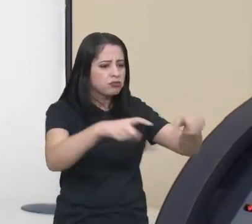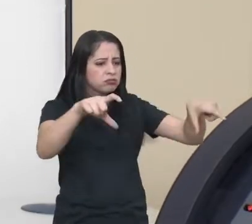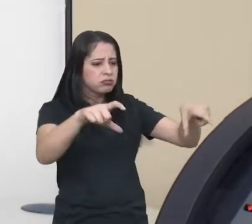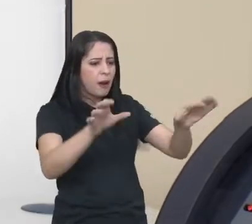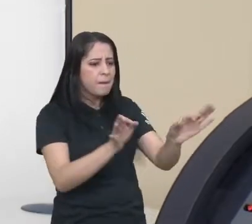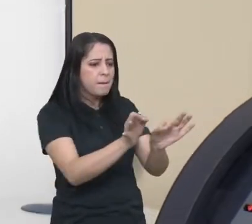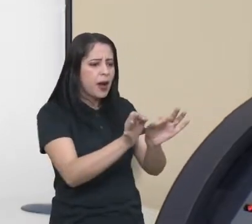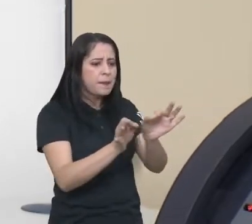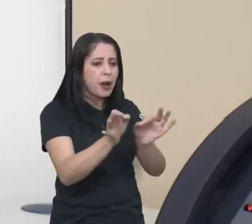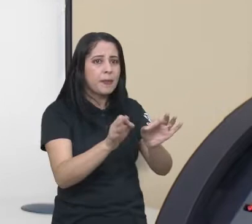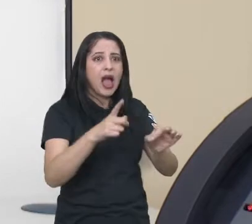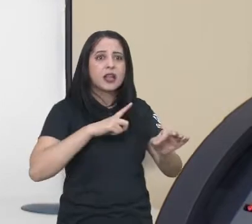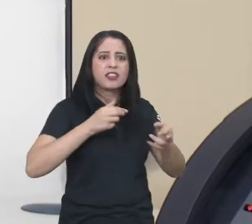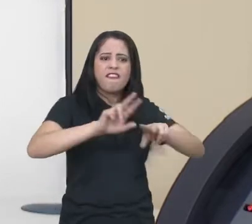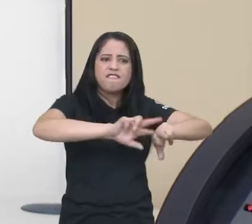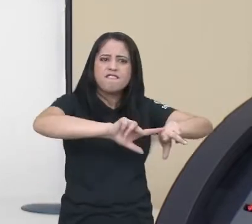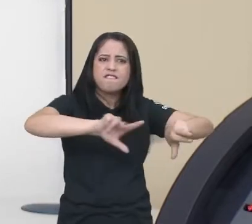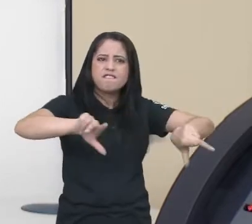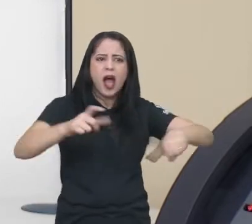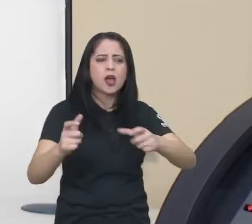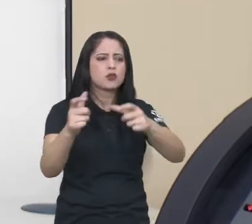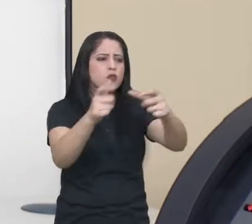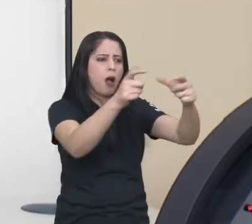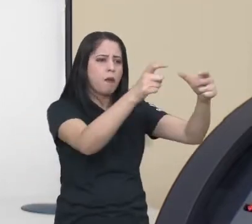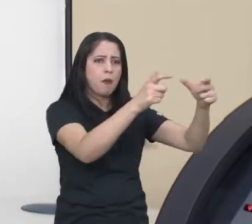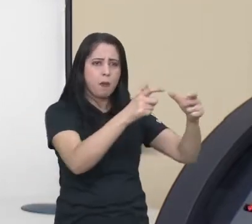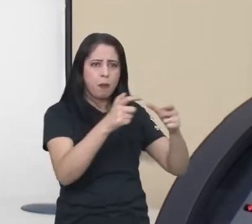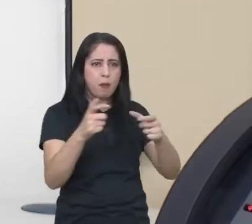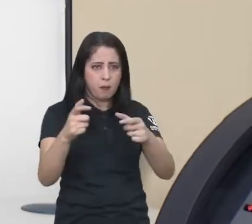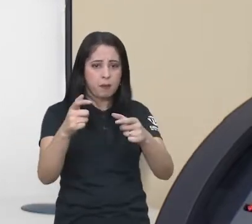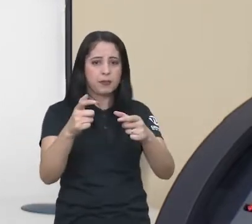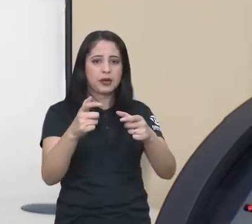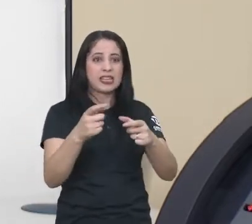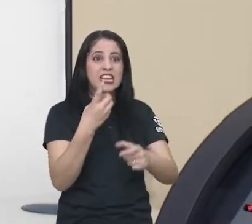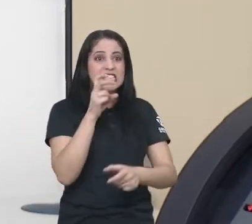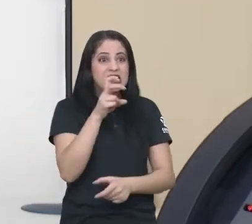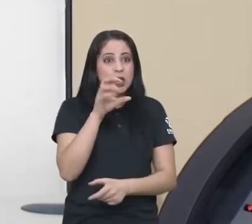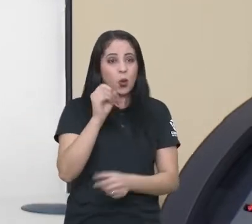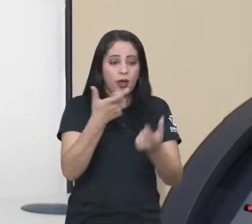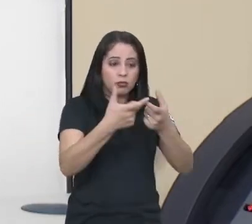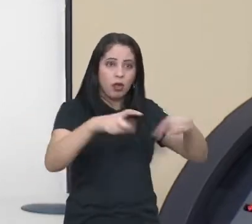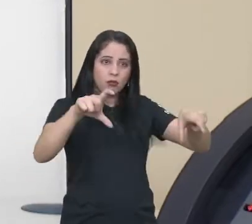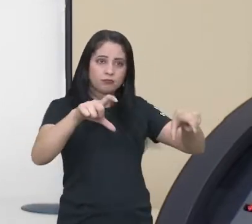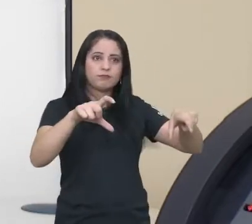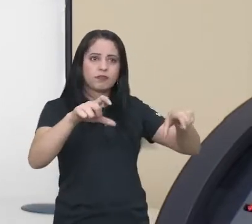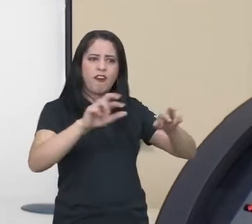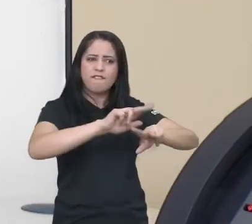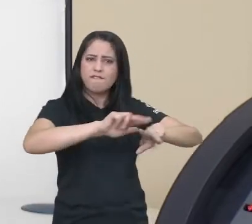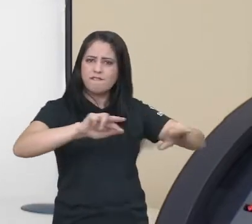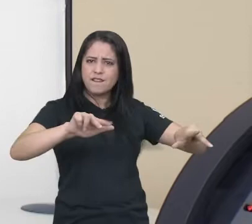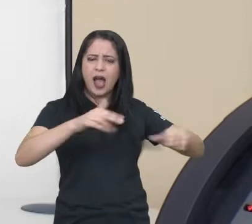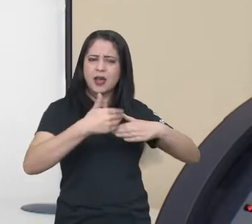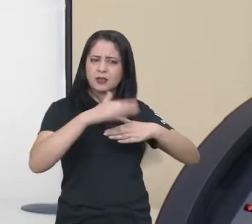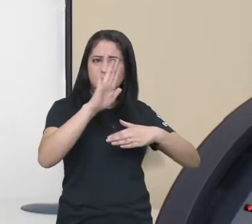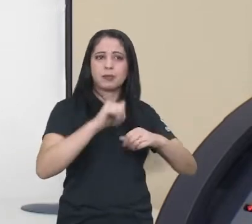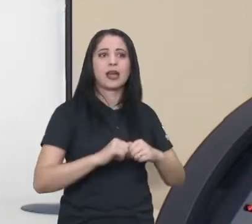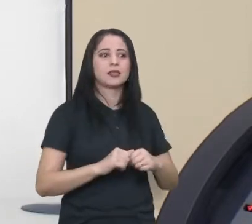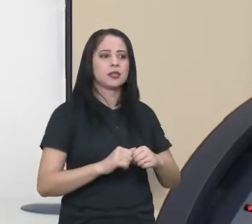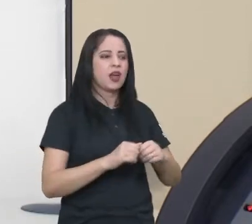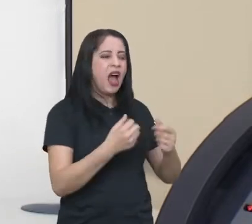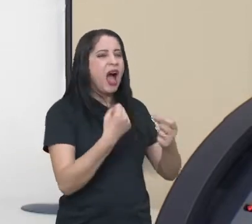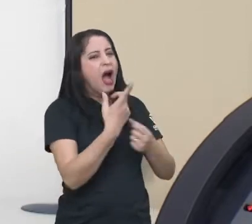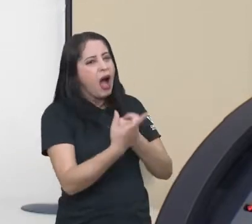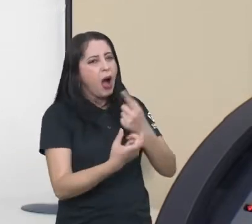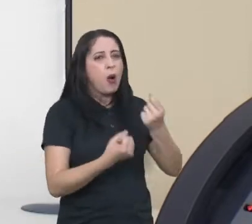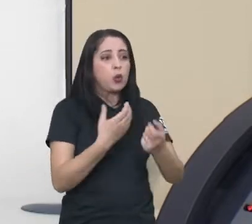campos da cidade, Sabemos que temos vários espalhados aqui, são mais de 50 campos, alguns campos